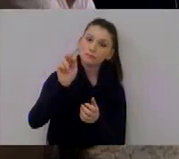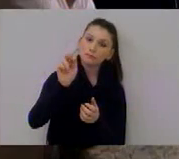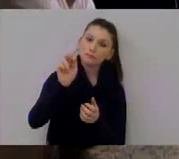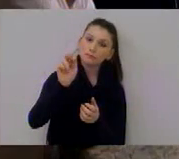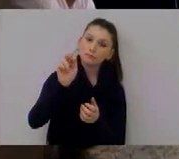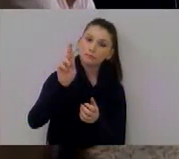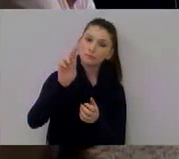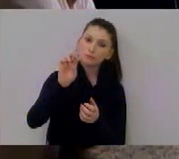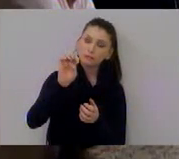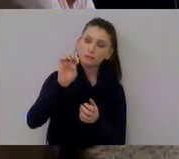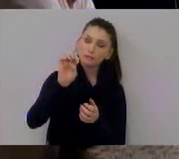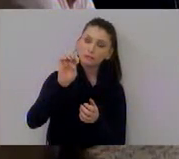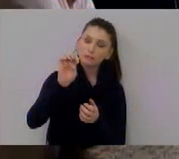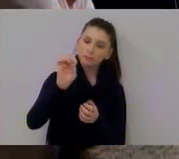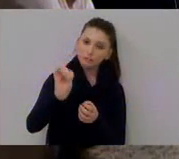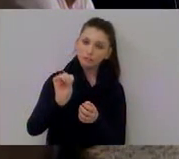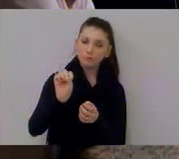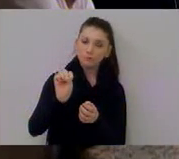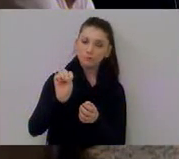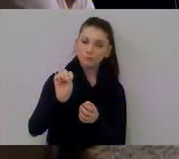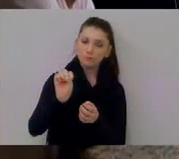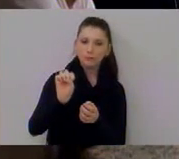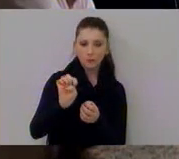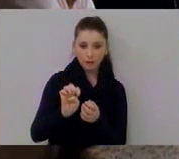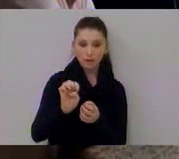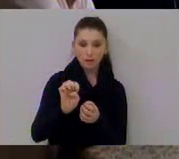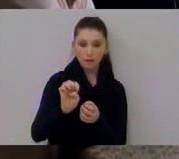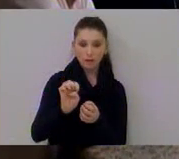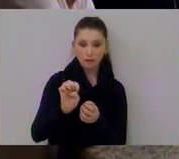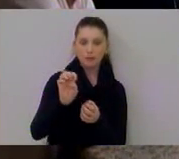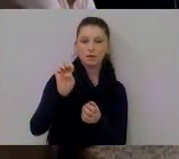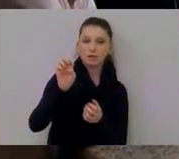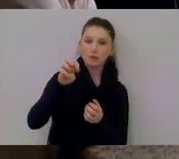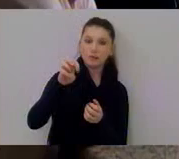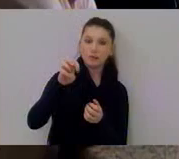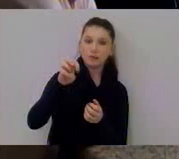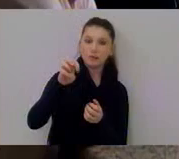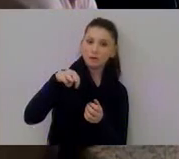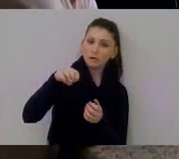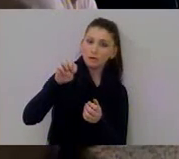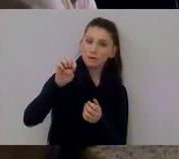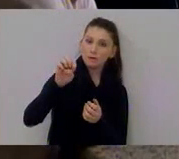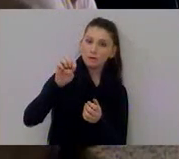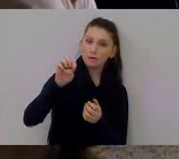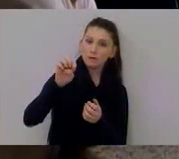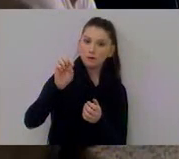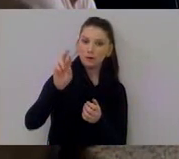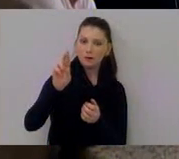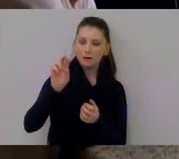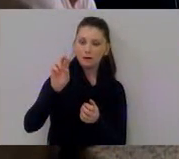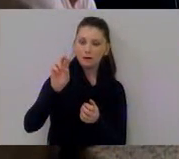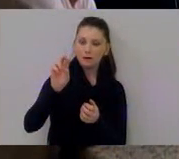Esse é realmente o espaço que nós temos